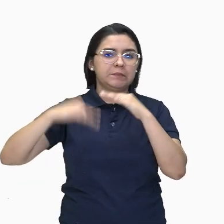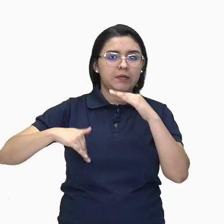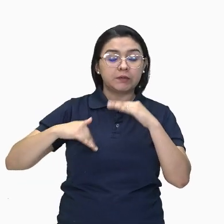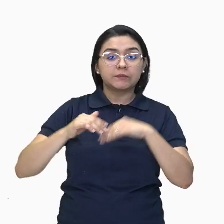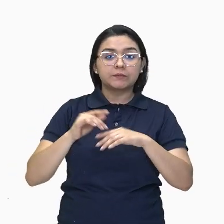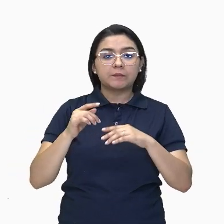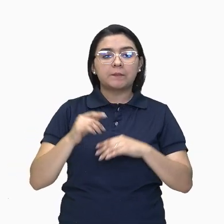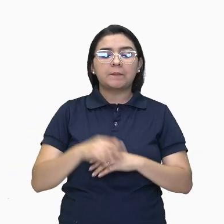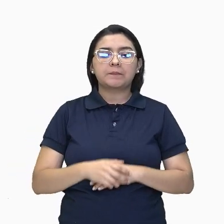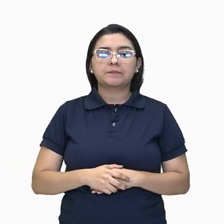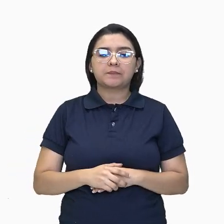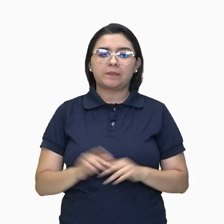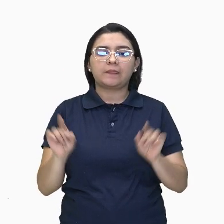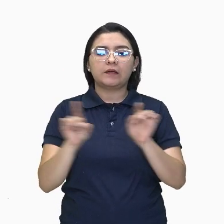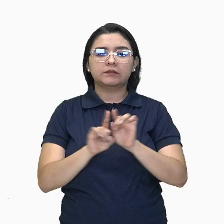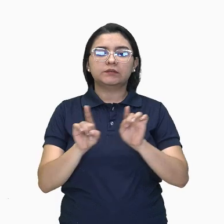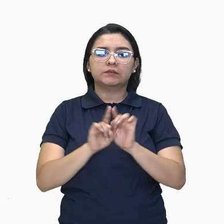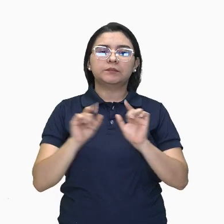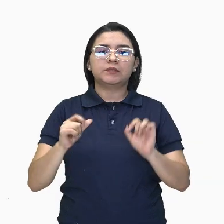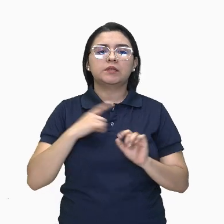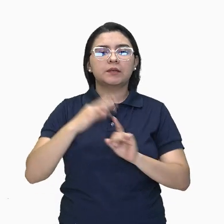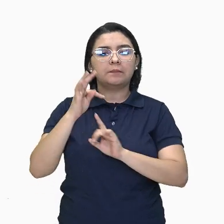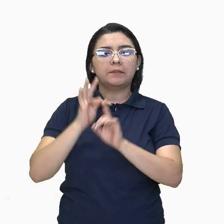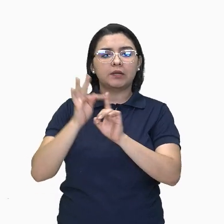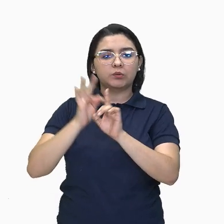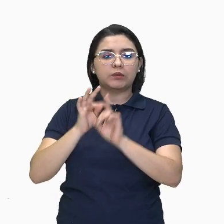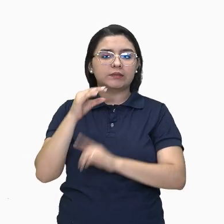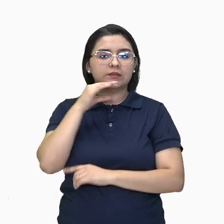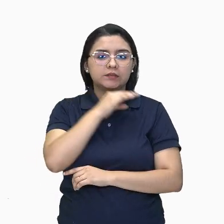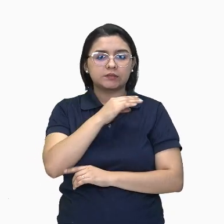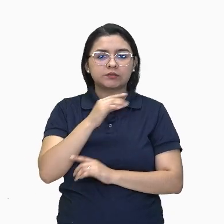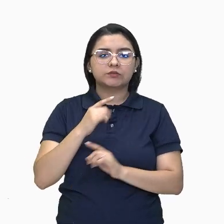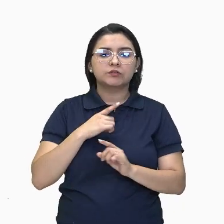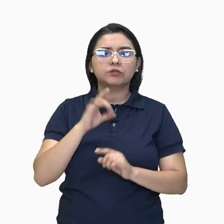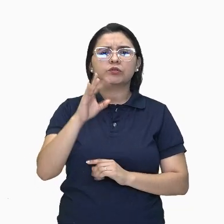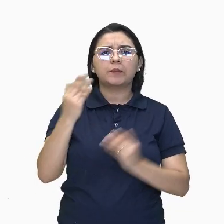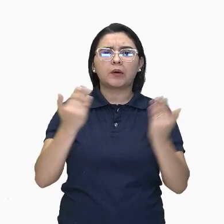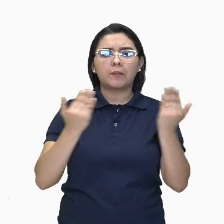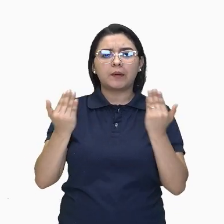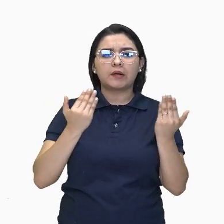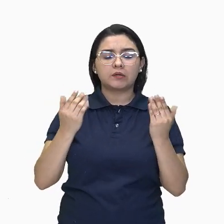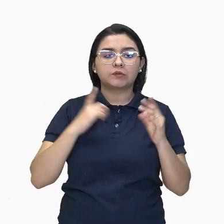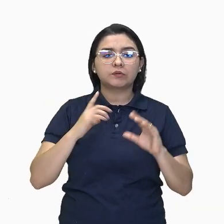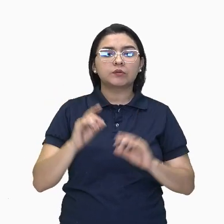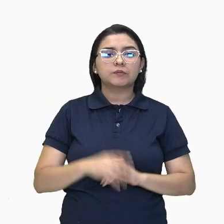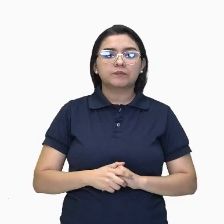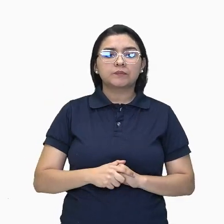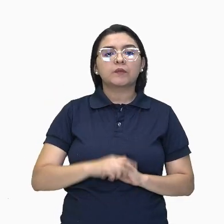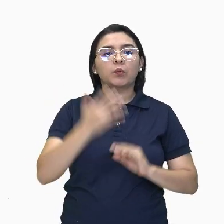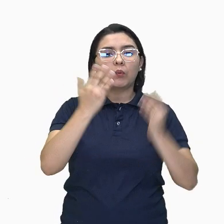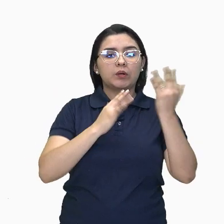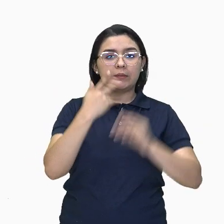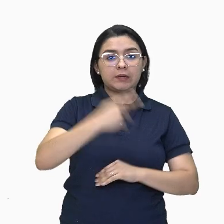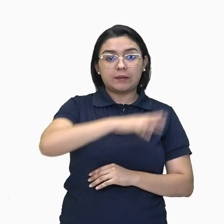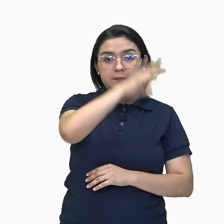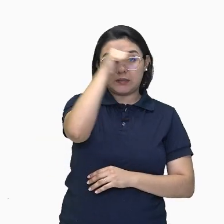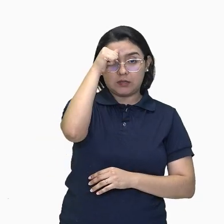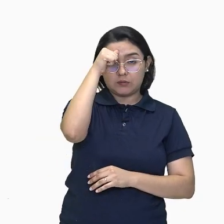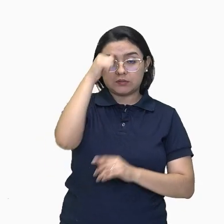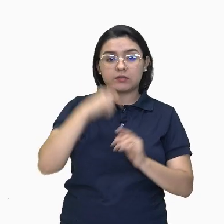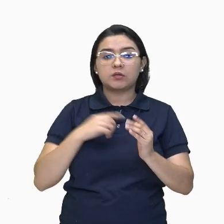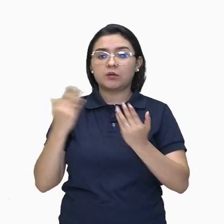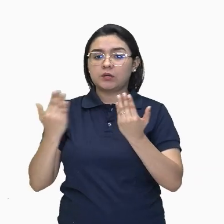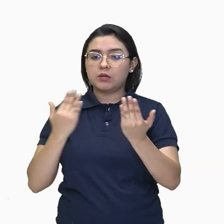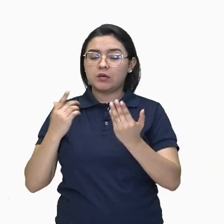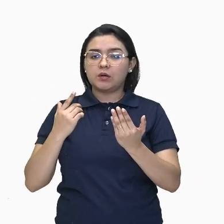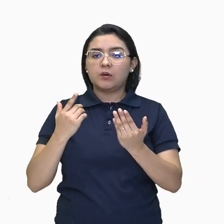menos, onde a gente tem ali uma maior temperatura, e aí apenas para comparar os climogramas de Manaus e de São Paulo. E aí o